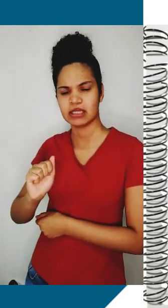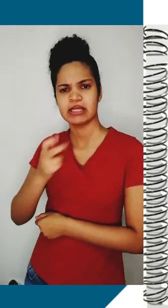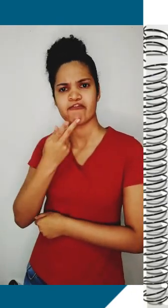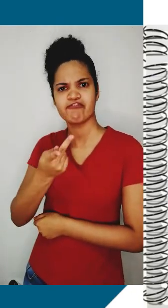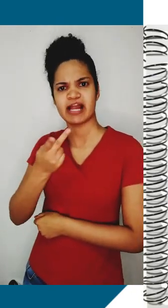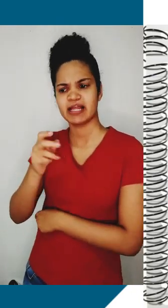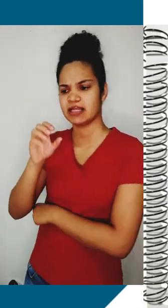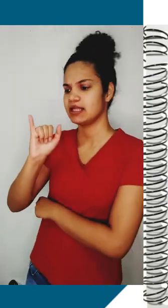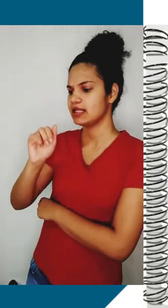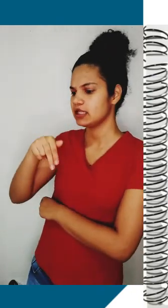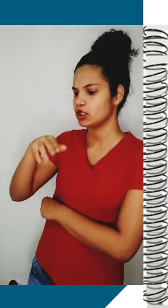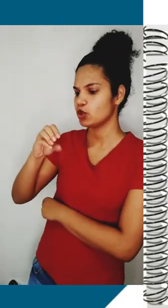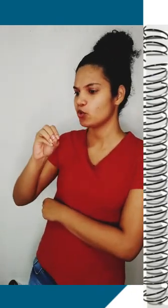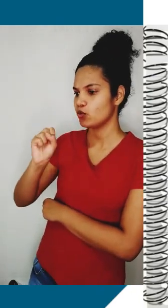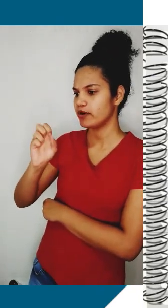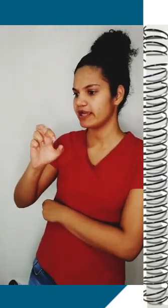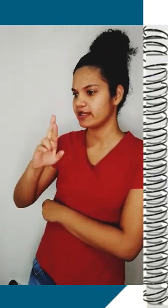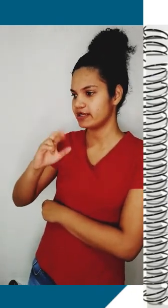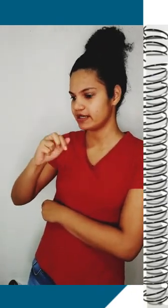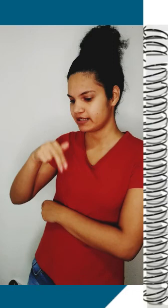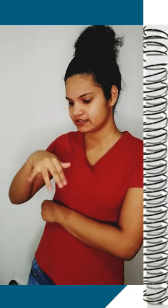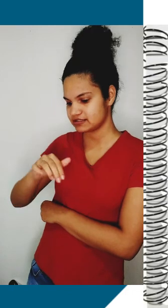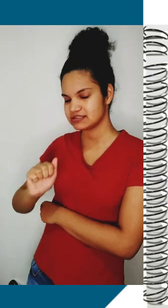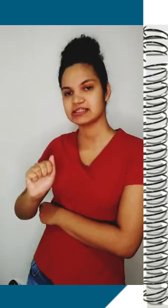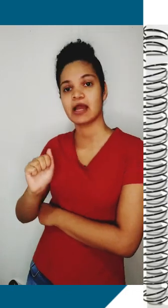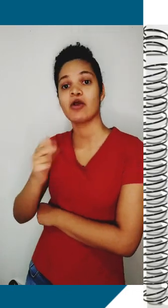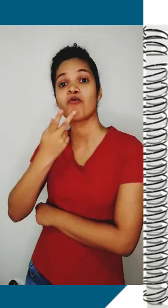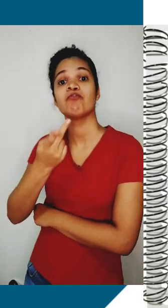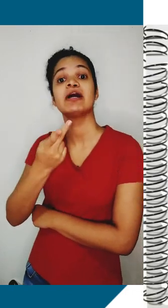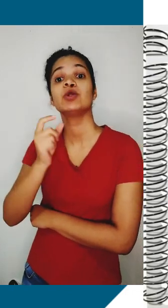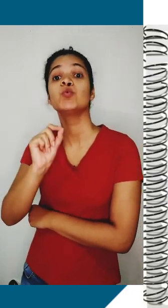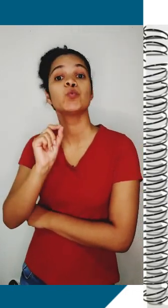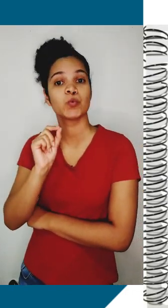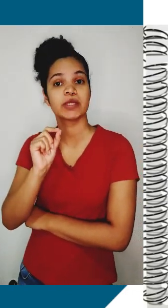digo que é uma incoerência, isso mostra que eu